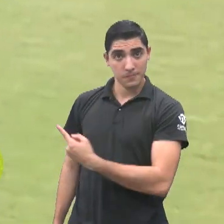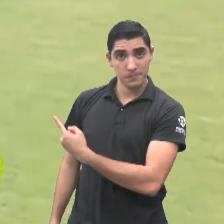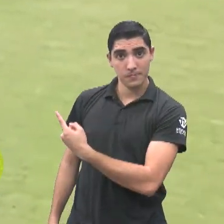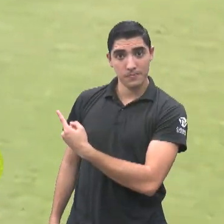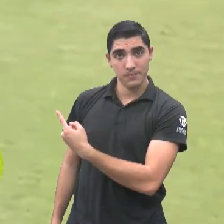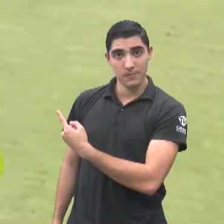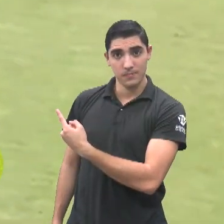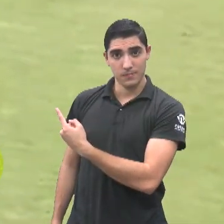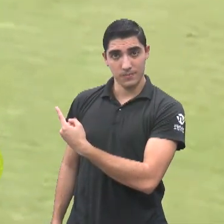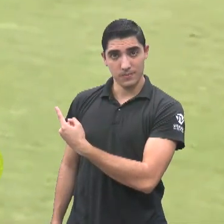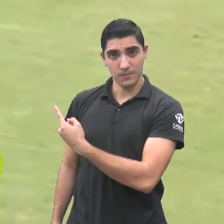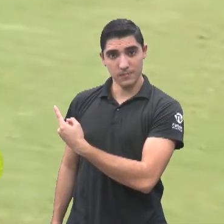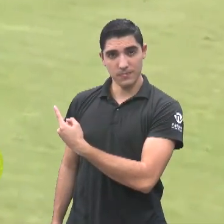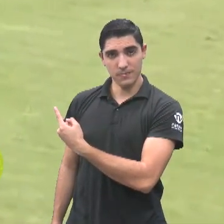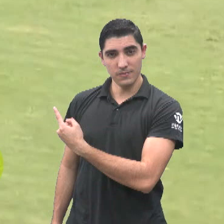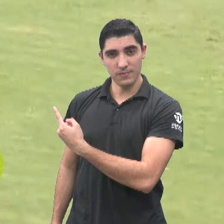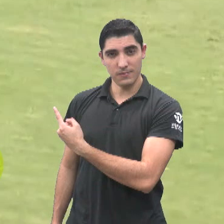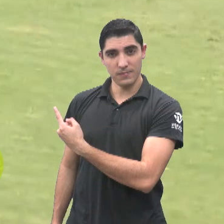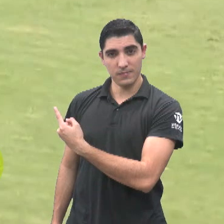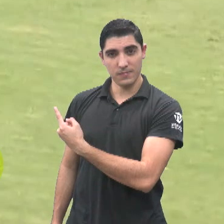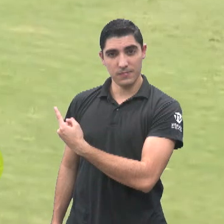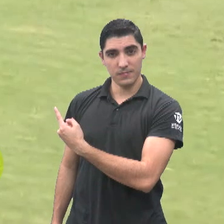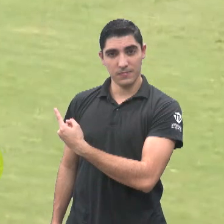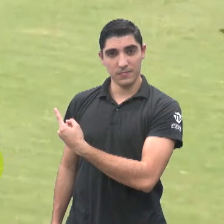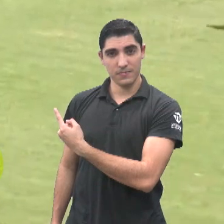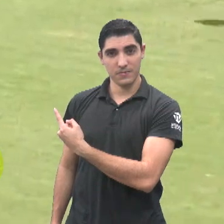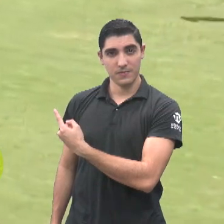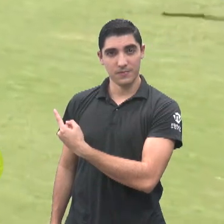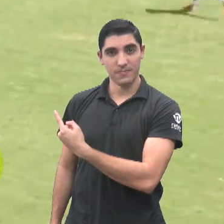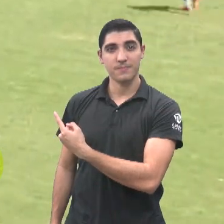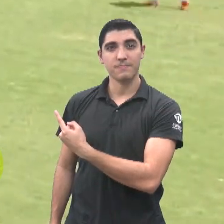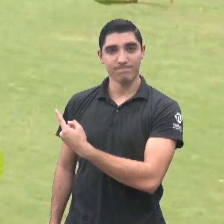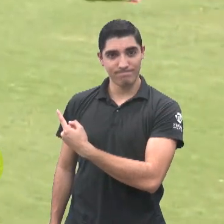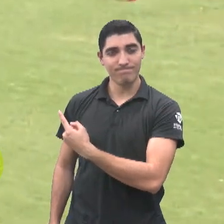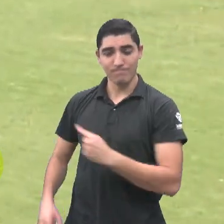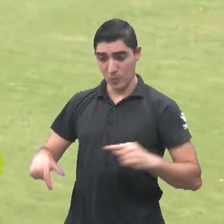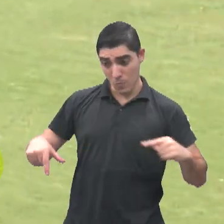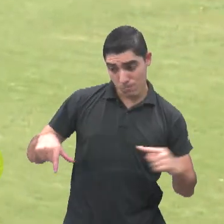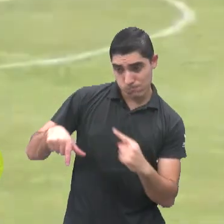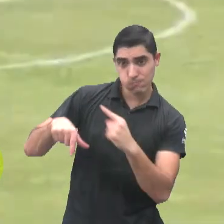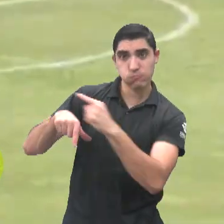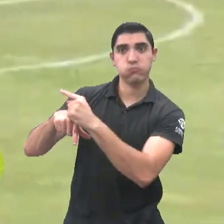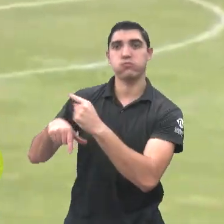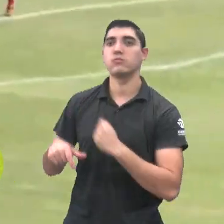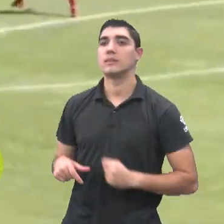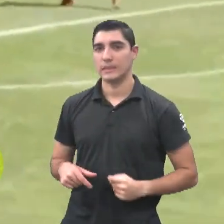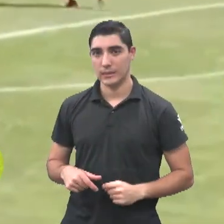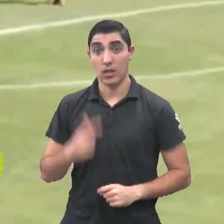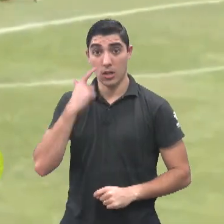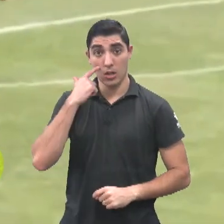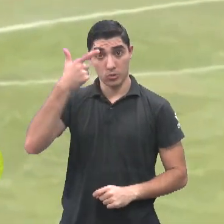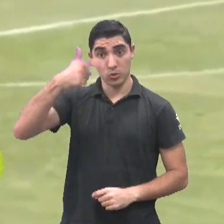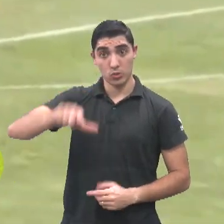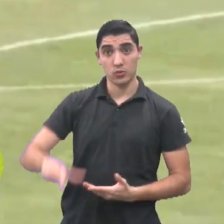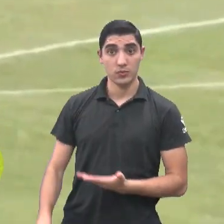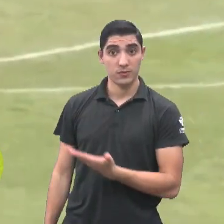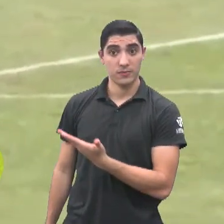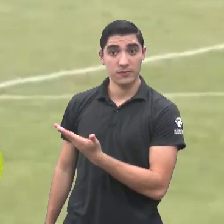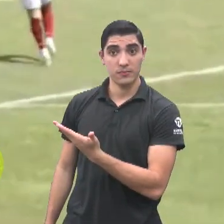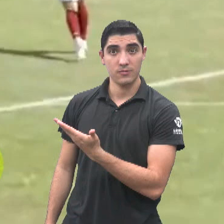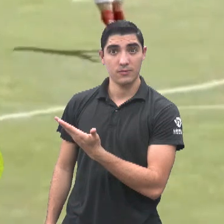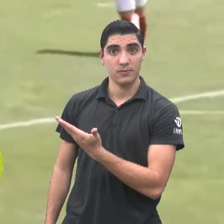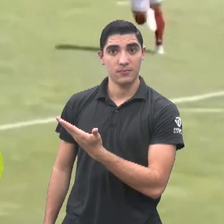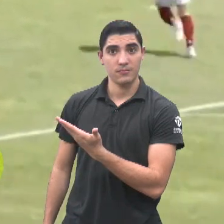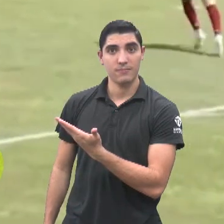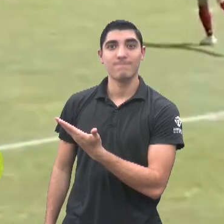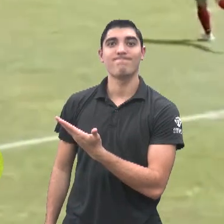lateral da área, trouxe para a perna esquerda e rolou para Marcelinho bater por cima do gol de Jefferson Souza. Repare que o chute saiu mascado e